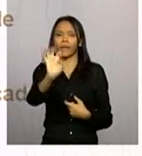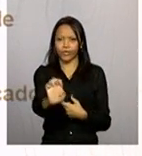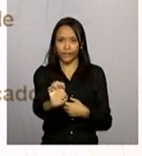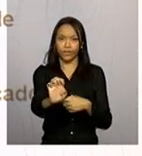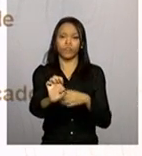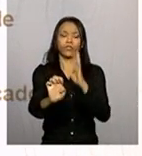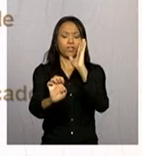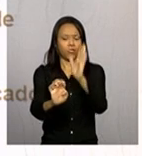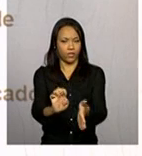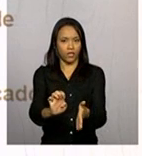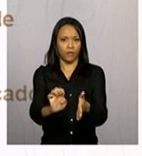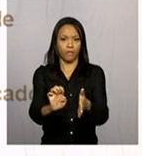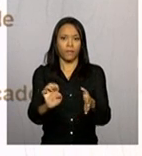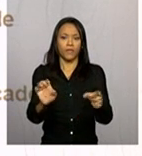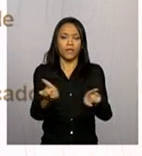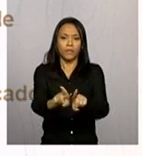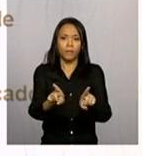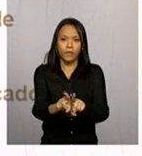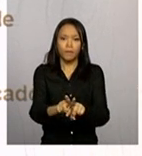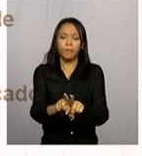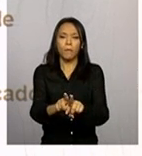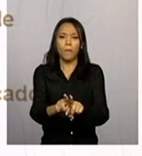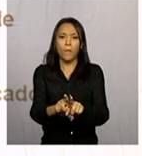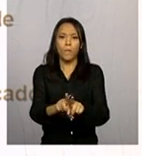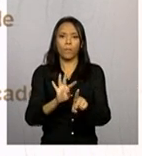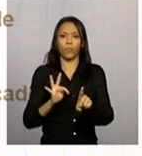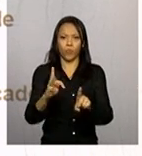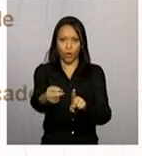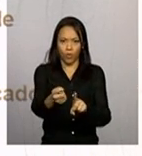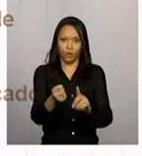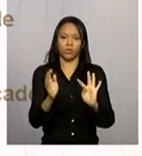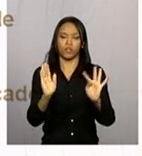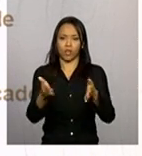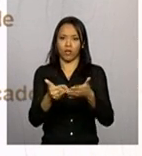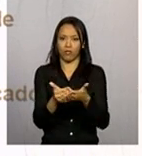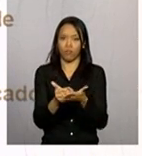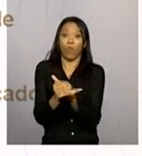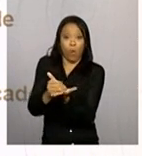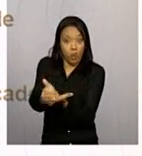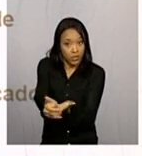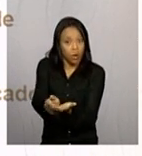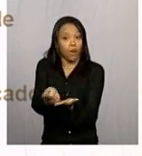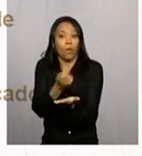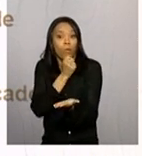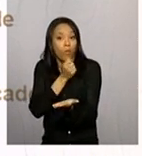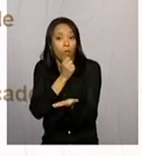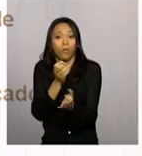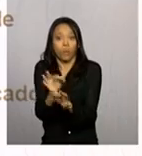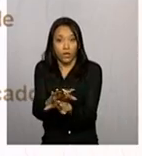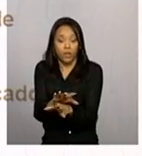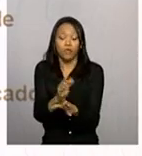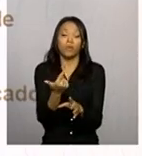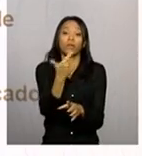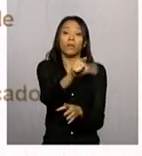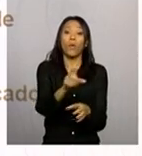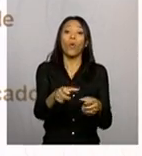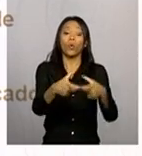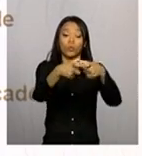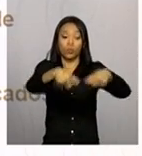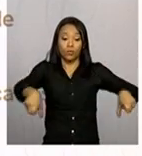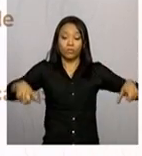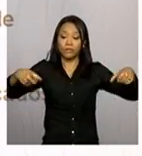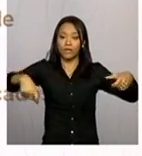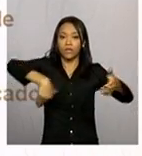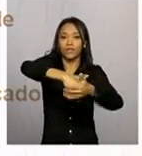com 100%, já, ou elas todas foram ou iniciadas ou estão concluídas, e os Centros de Iniciação ao